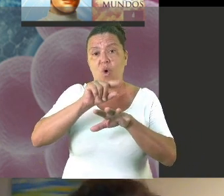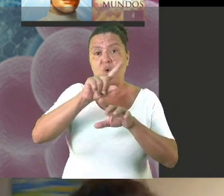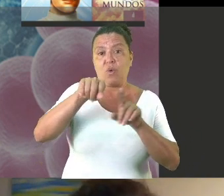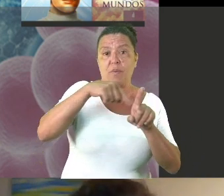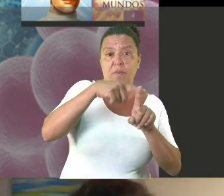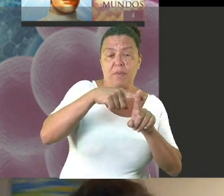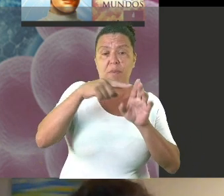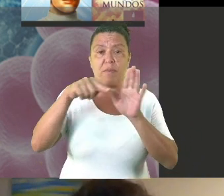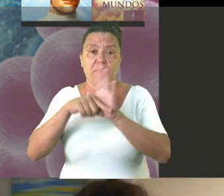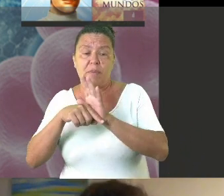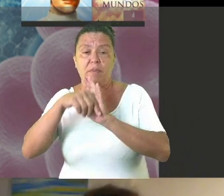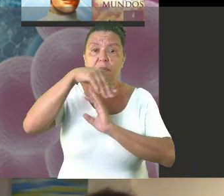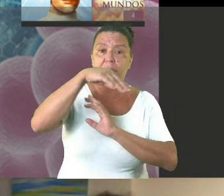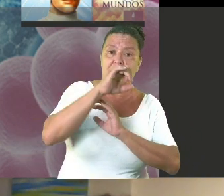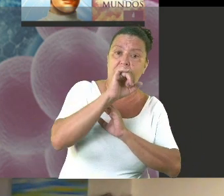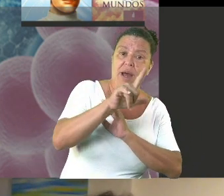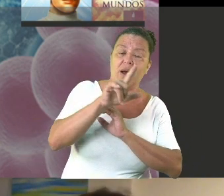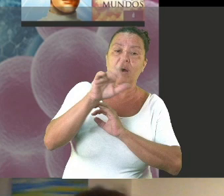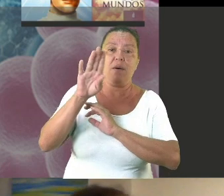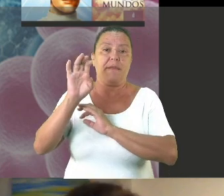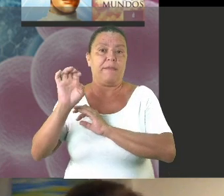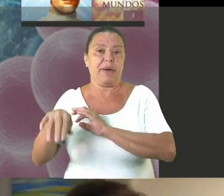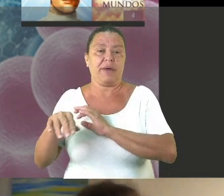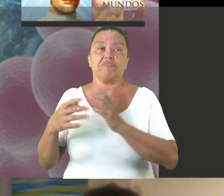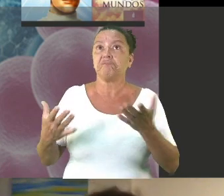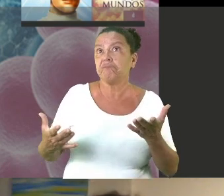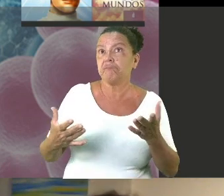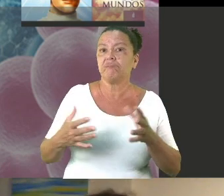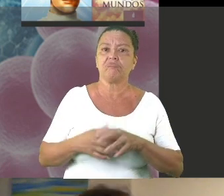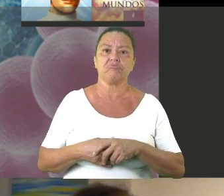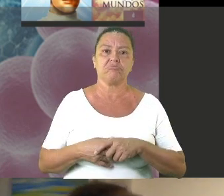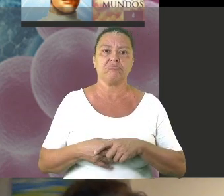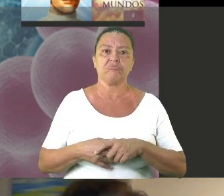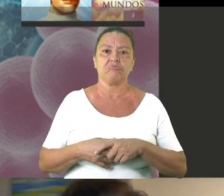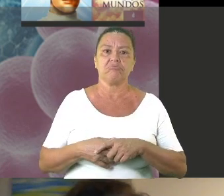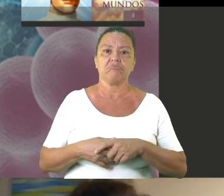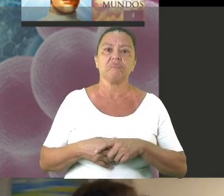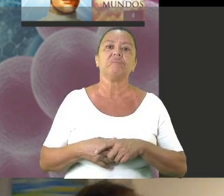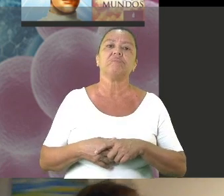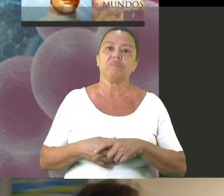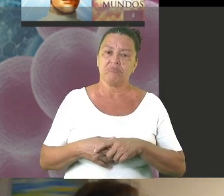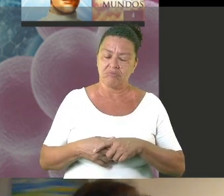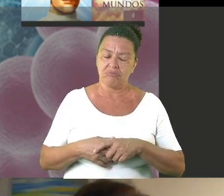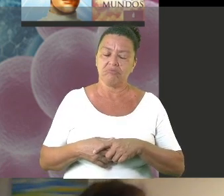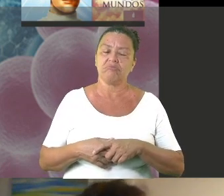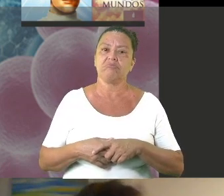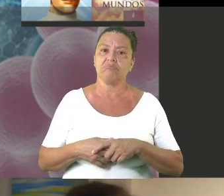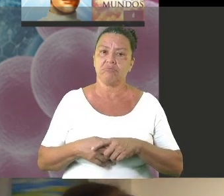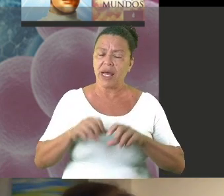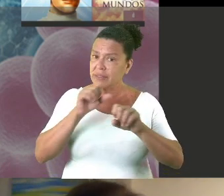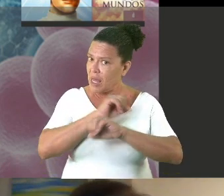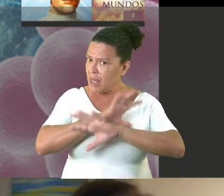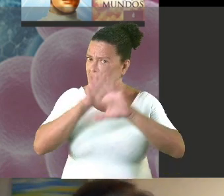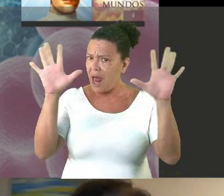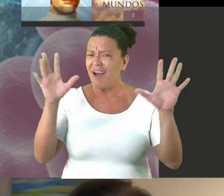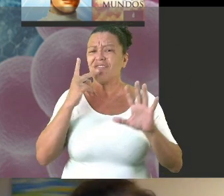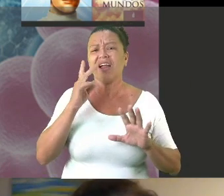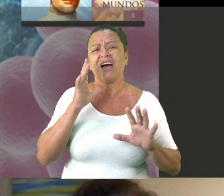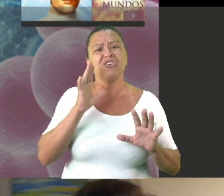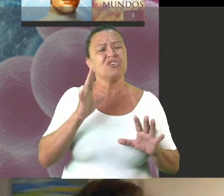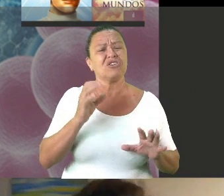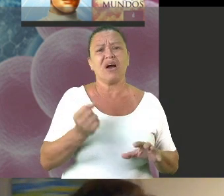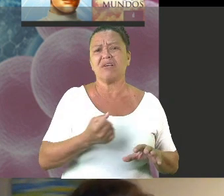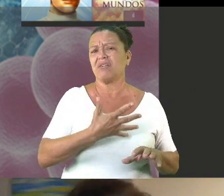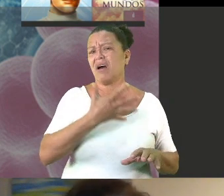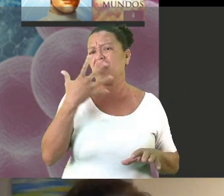mal. E a gente, sobre um aspecto muito amplo, quando a gente já falamos já em tantas e